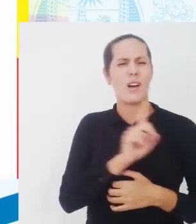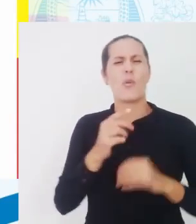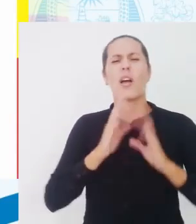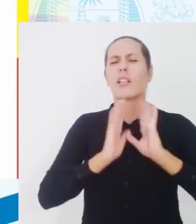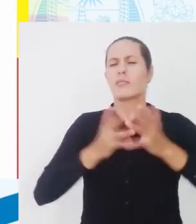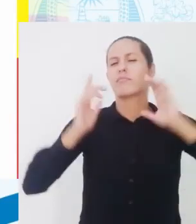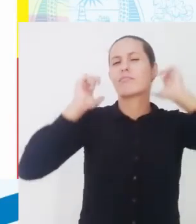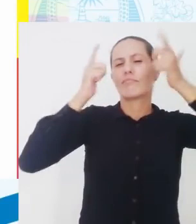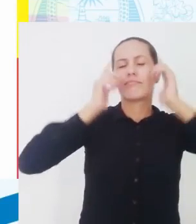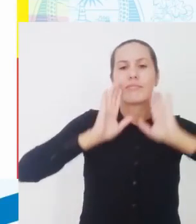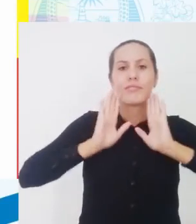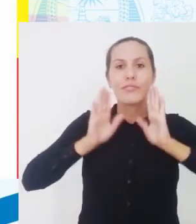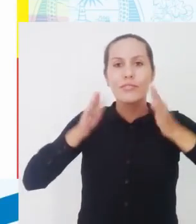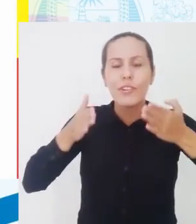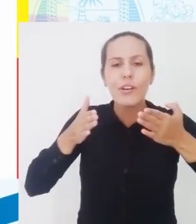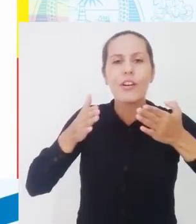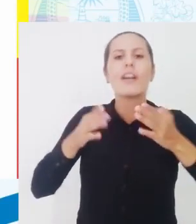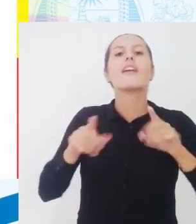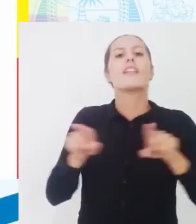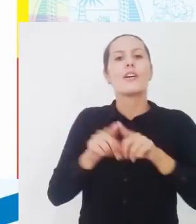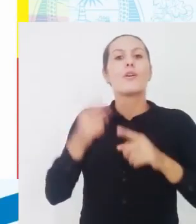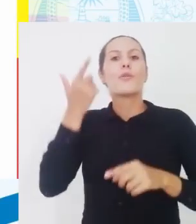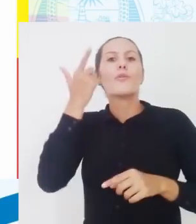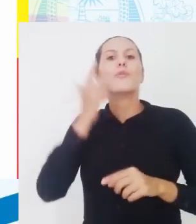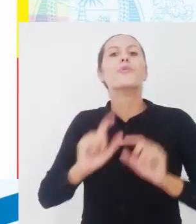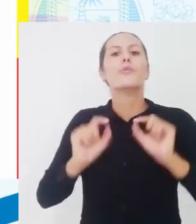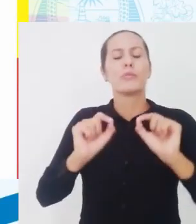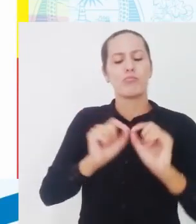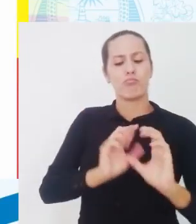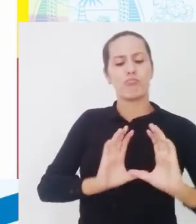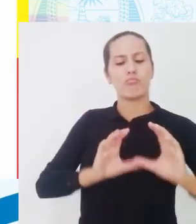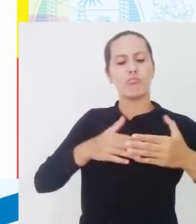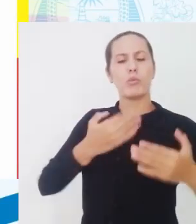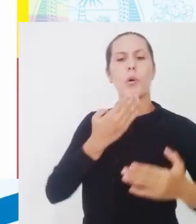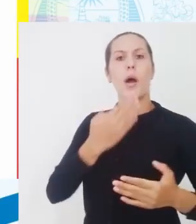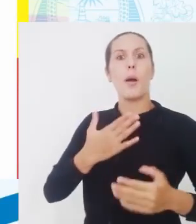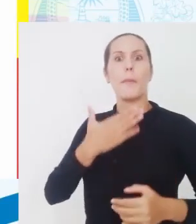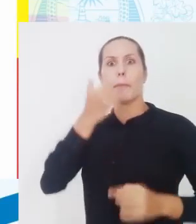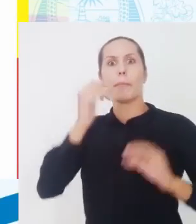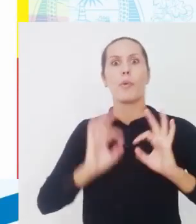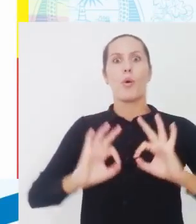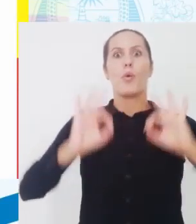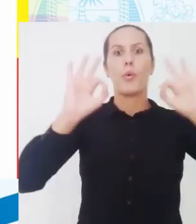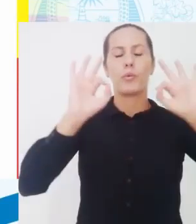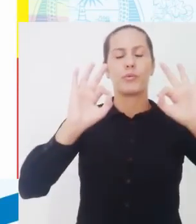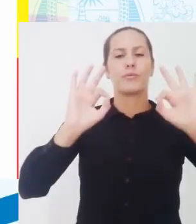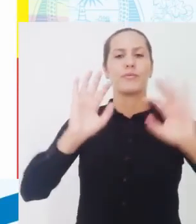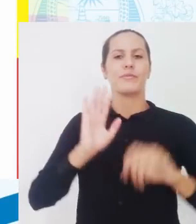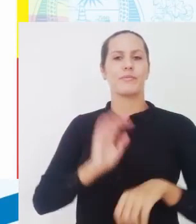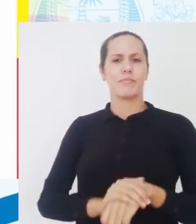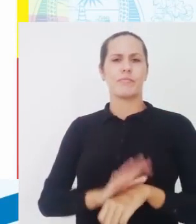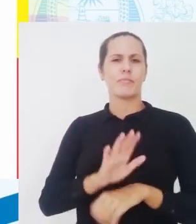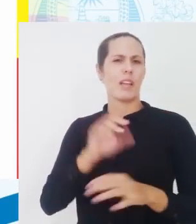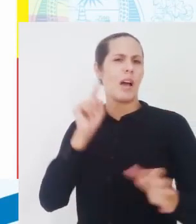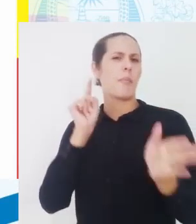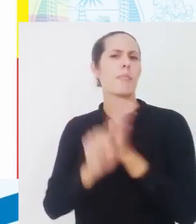o melhor time há anos, certo? Já a Paula é torcedora do Náutico. O que é interessante